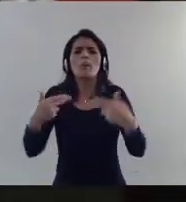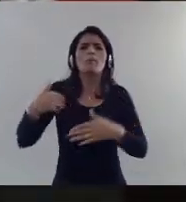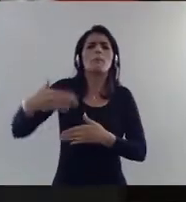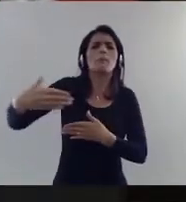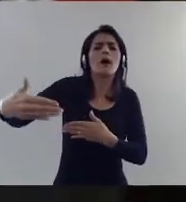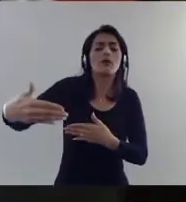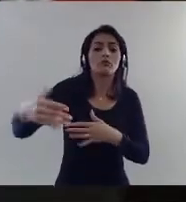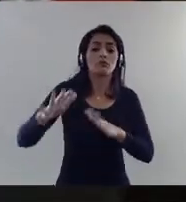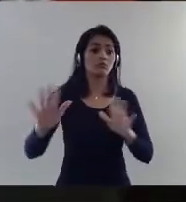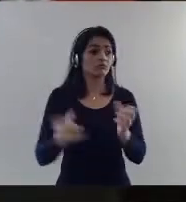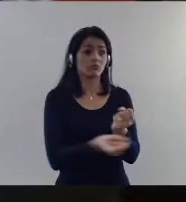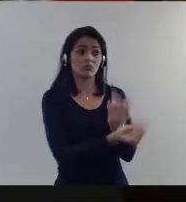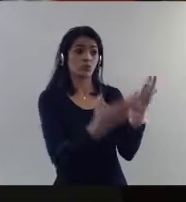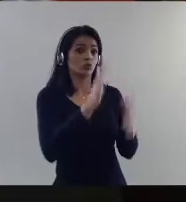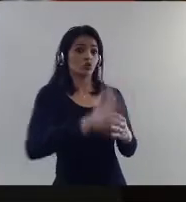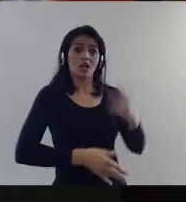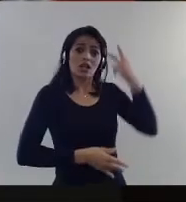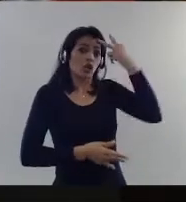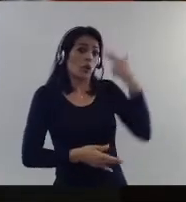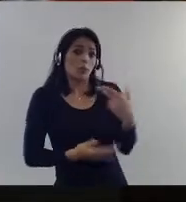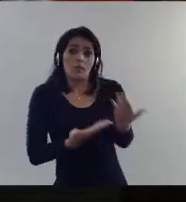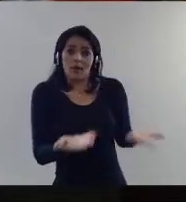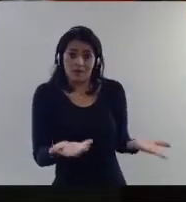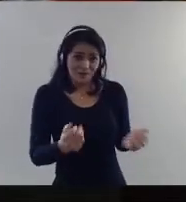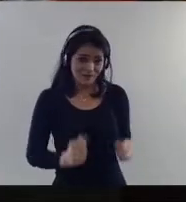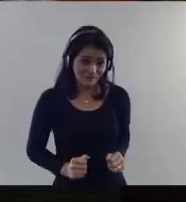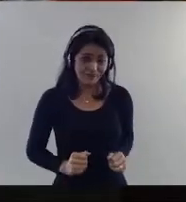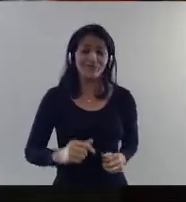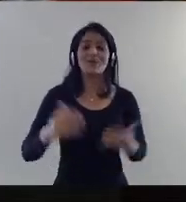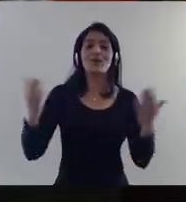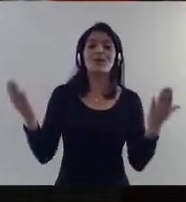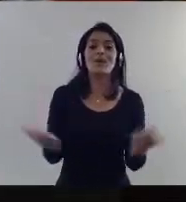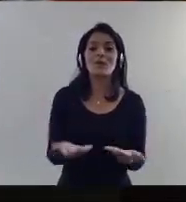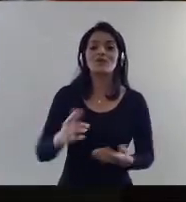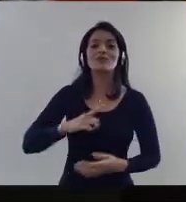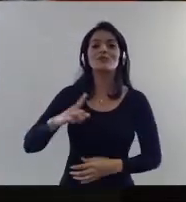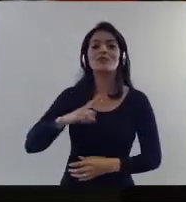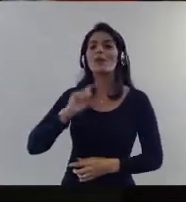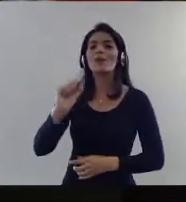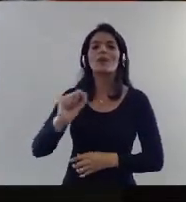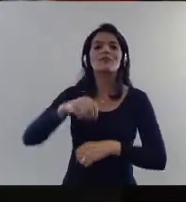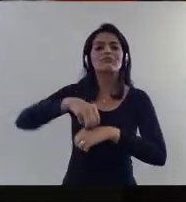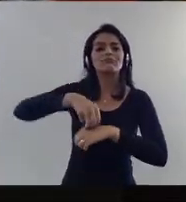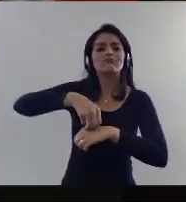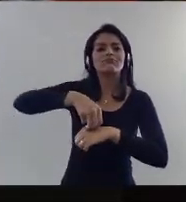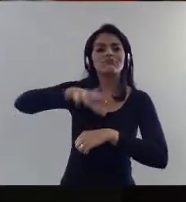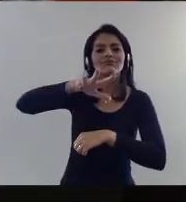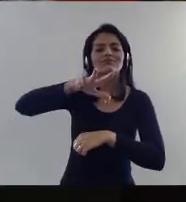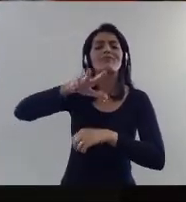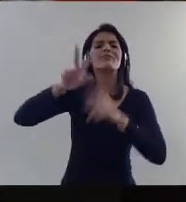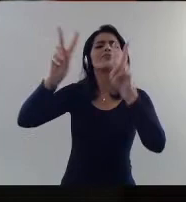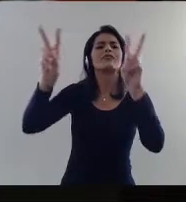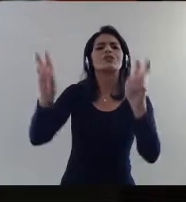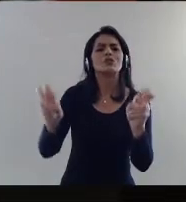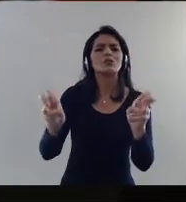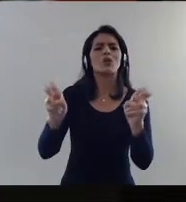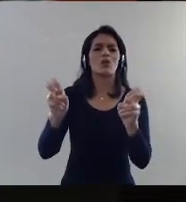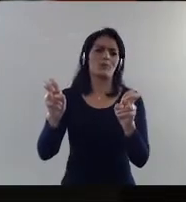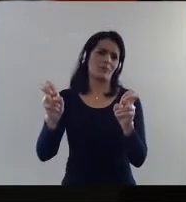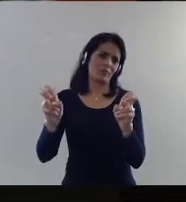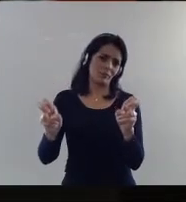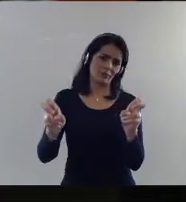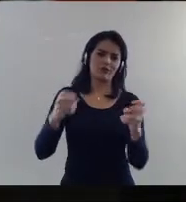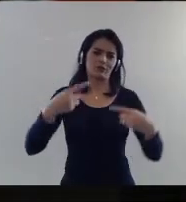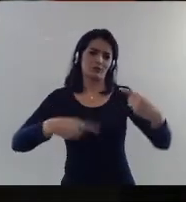normal, e a gente tem hoje aqui a missão de trazer para vocês um pouco